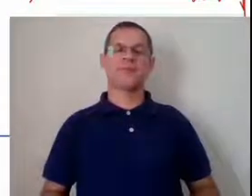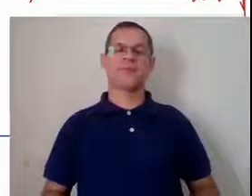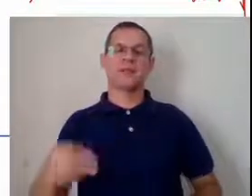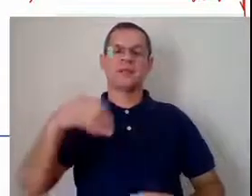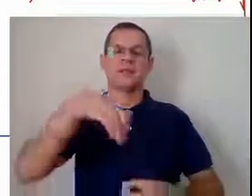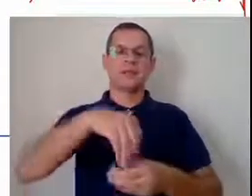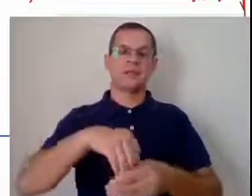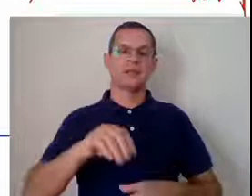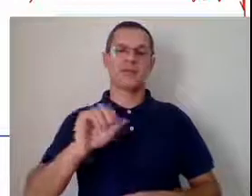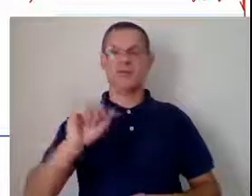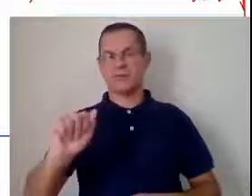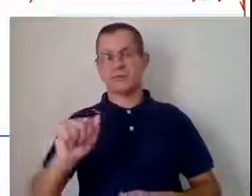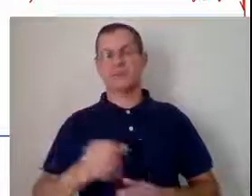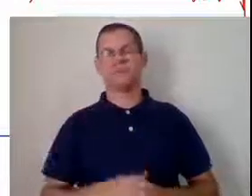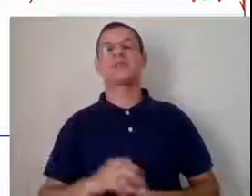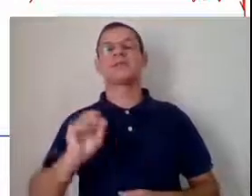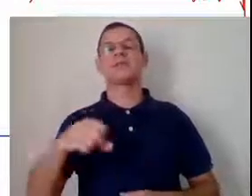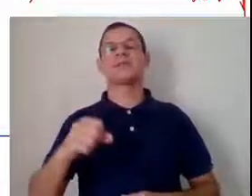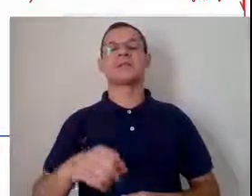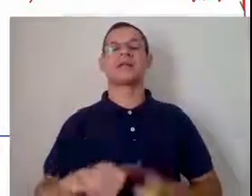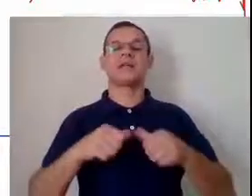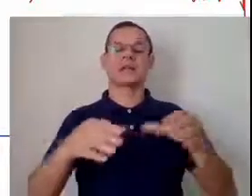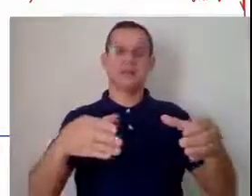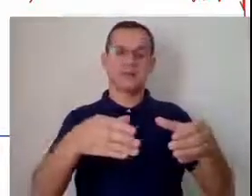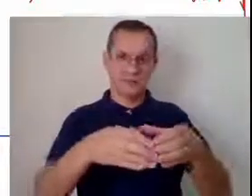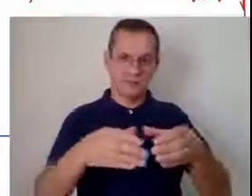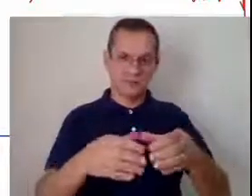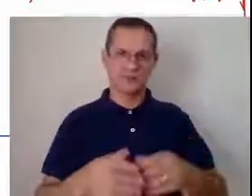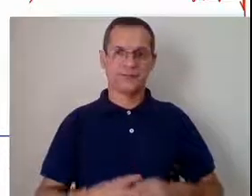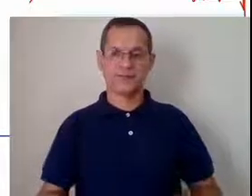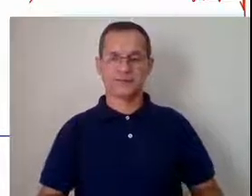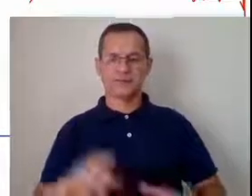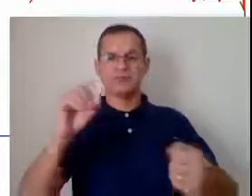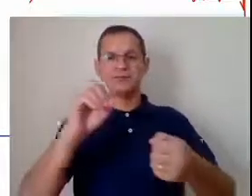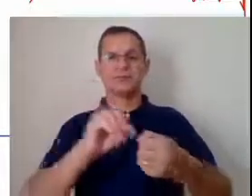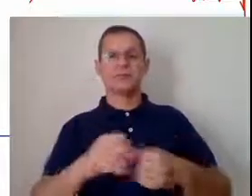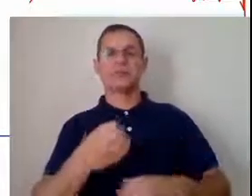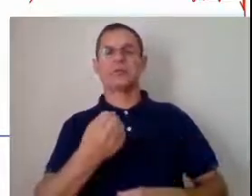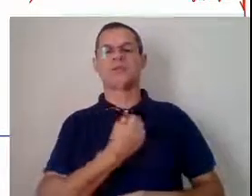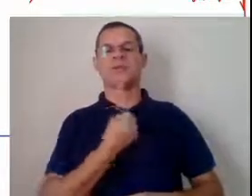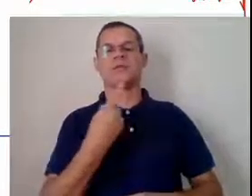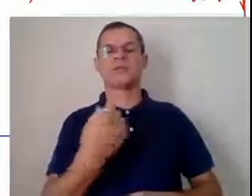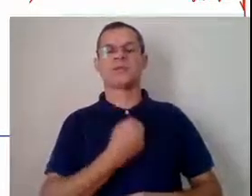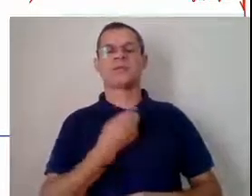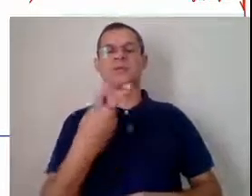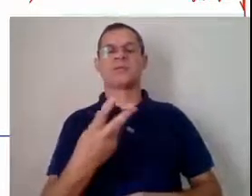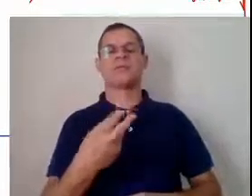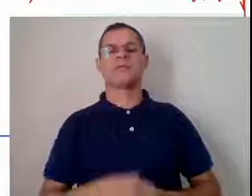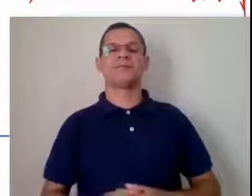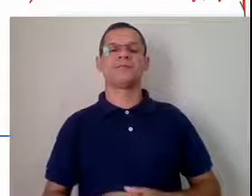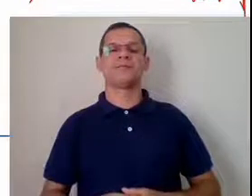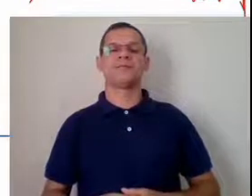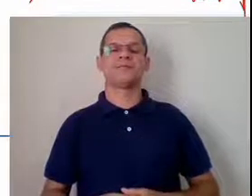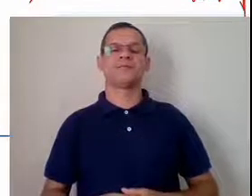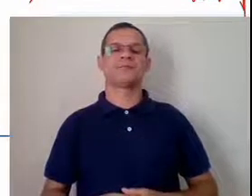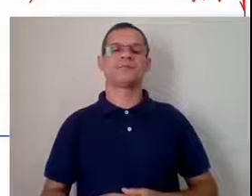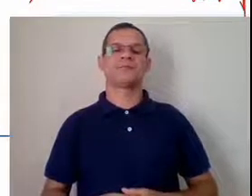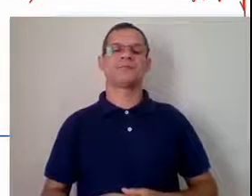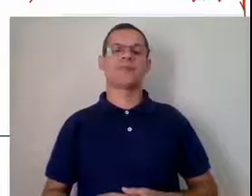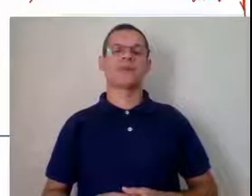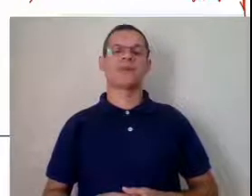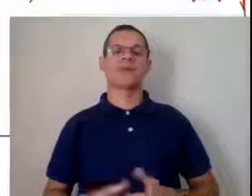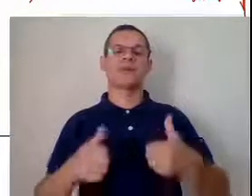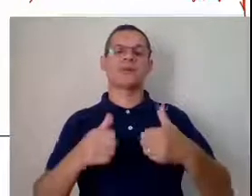A, contém A? Sim, esse conjunto formado pelo número 1 e 2